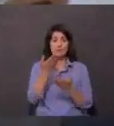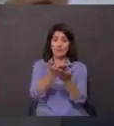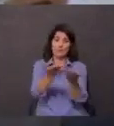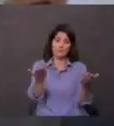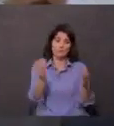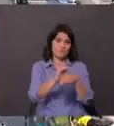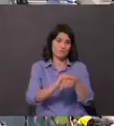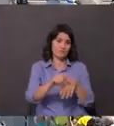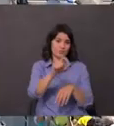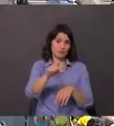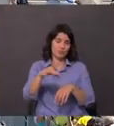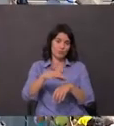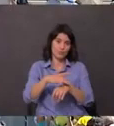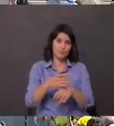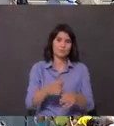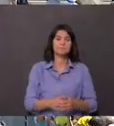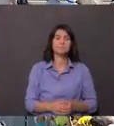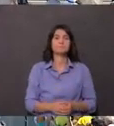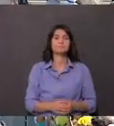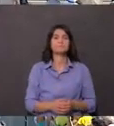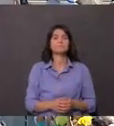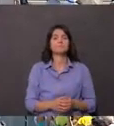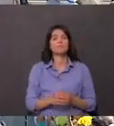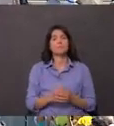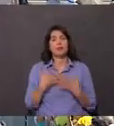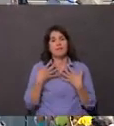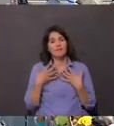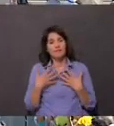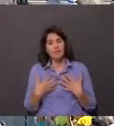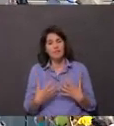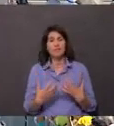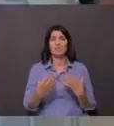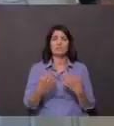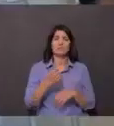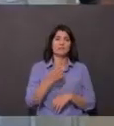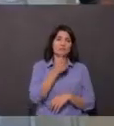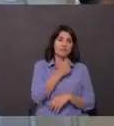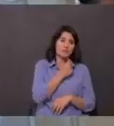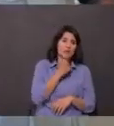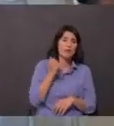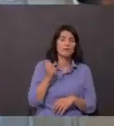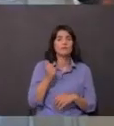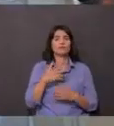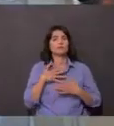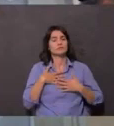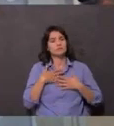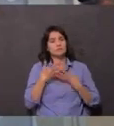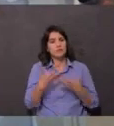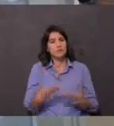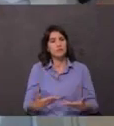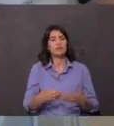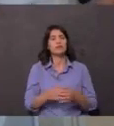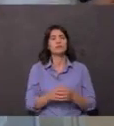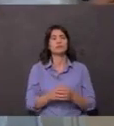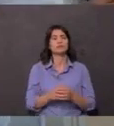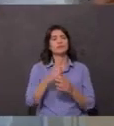queridos doentes. Na dor, no sofrimento, no cansaço,